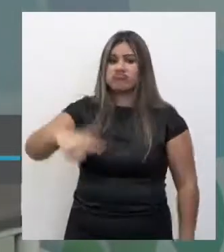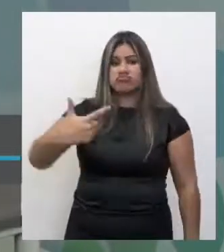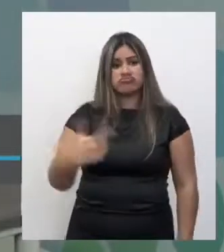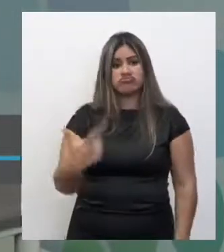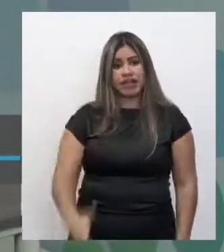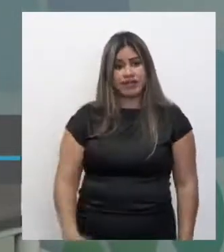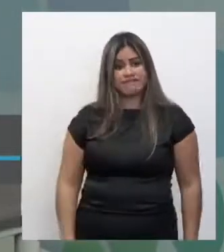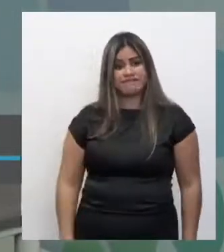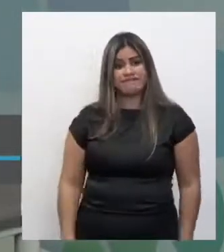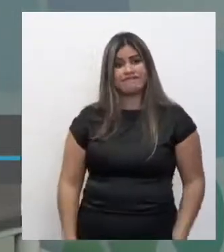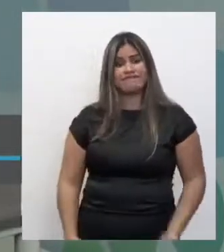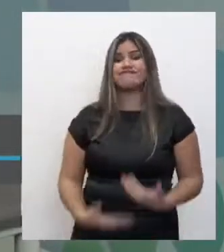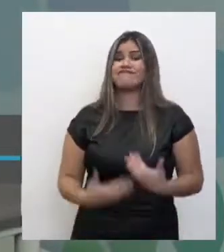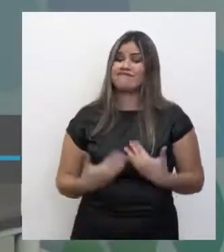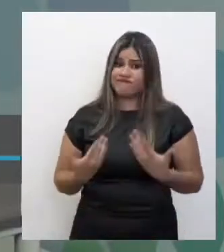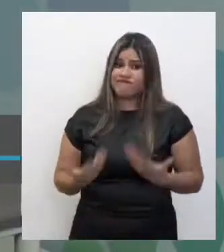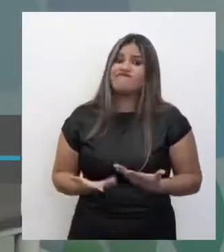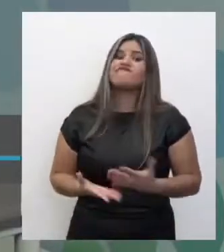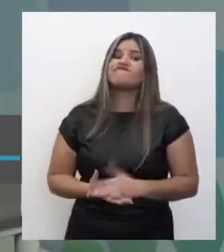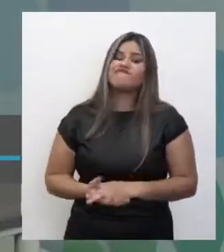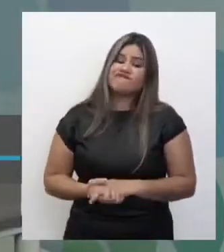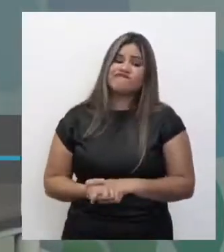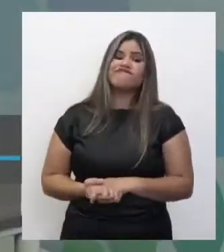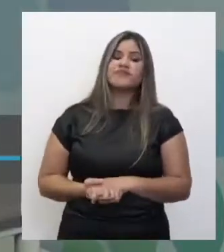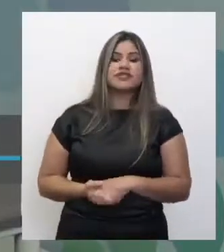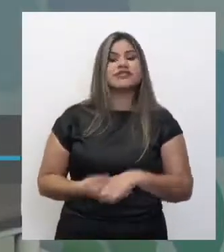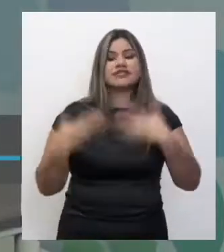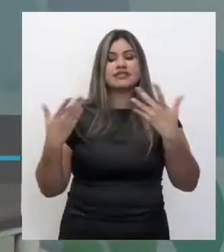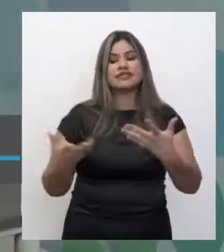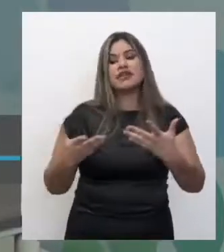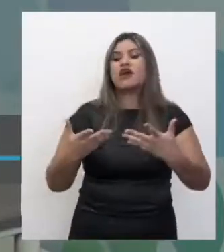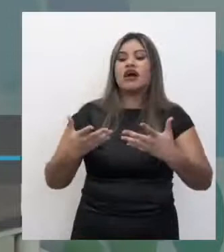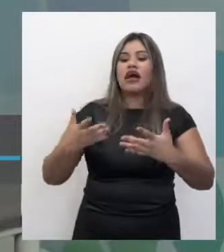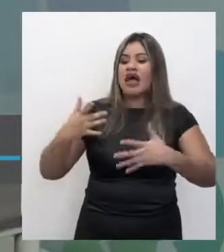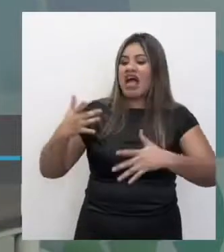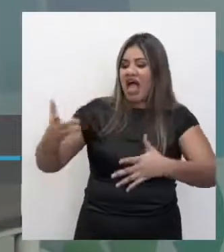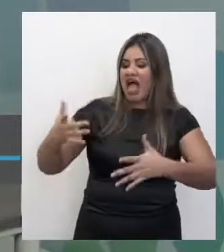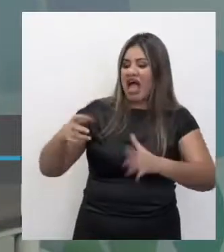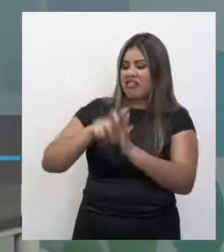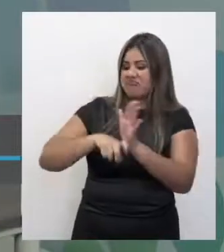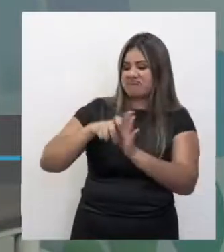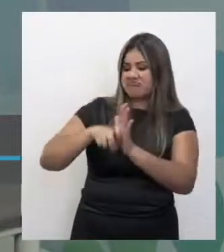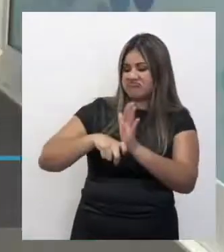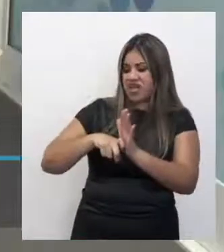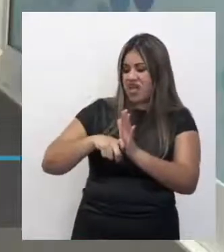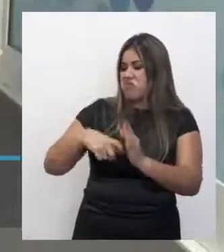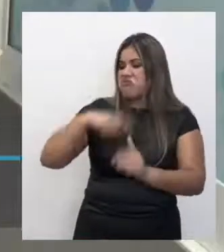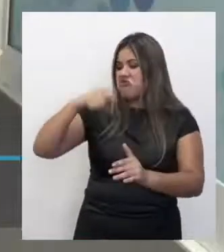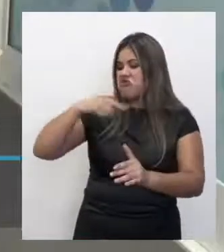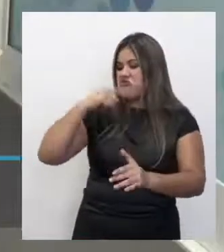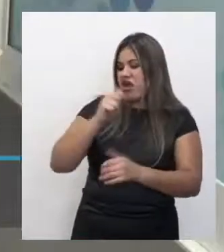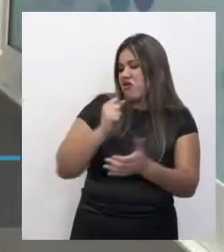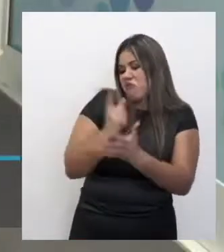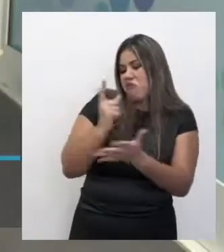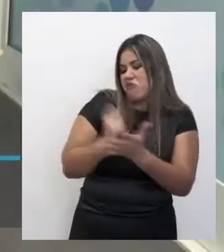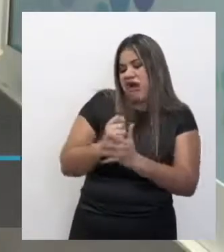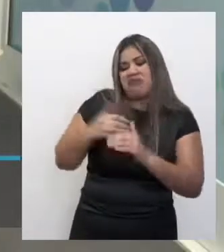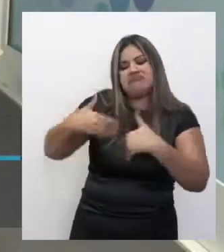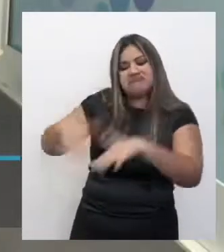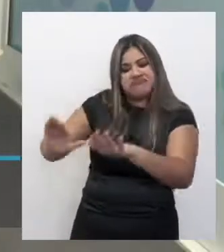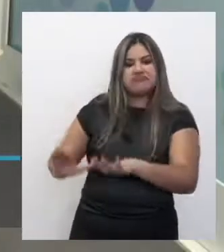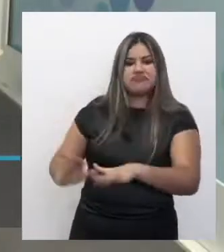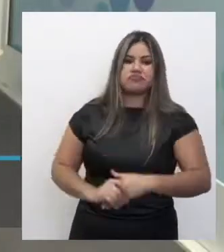que pode consumir ali. Então, você fala, então ela não tem capacidade de consumir. Que coisa, não? Quando você falou